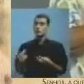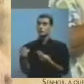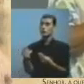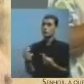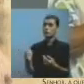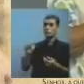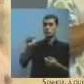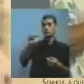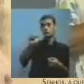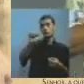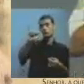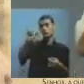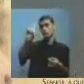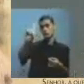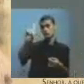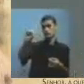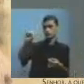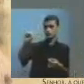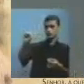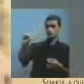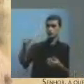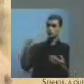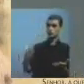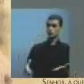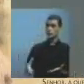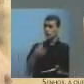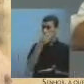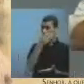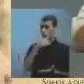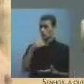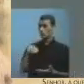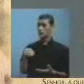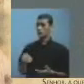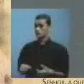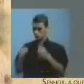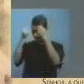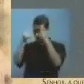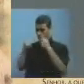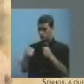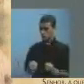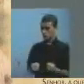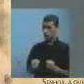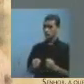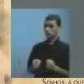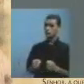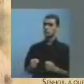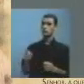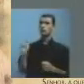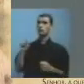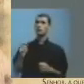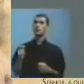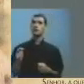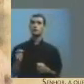E tem o testemunho dele no resgate maravilhoso. Mora conosco, consagrado na minha comunidade. No